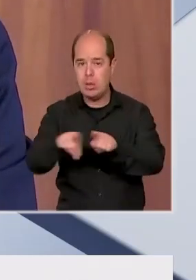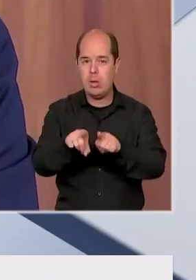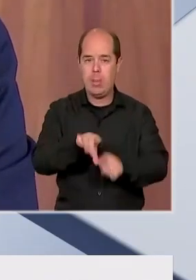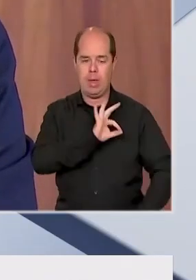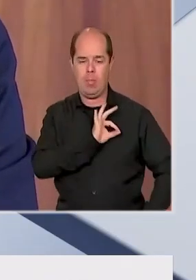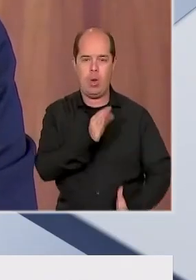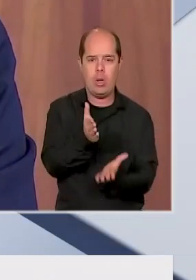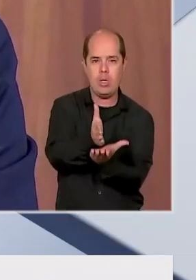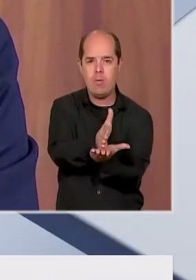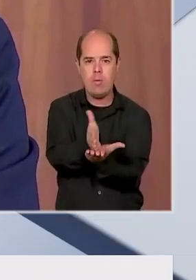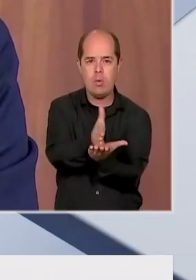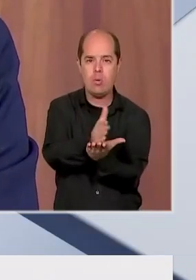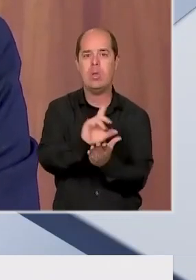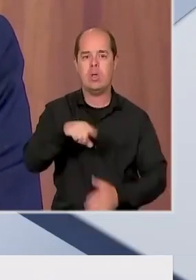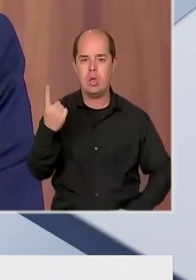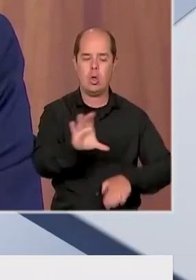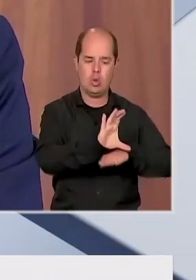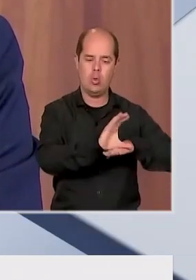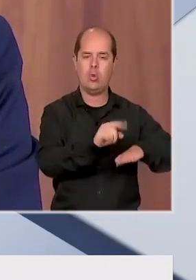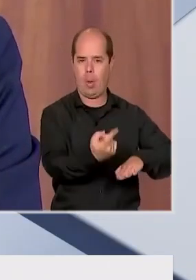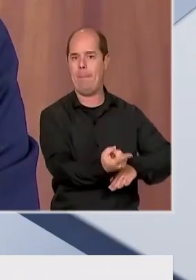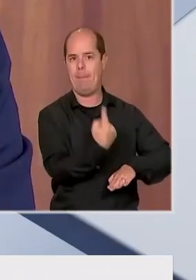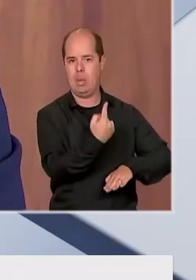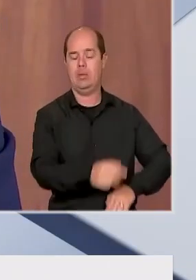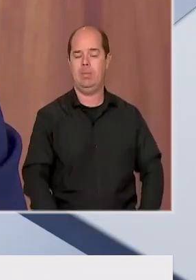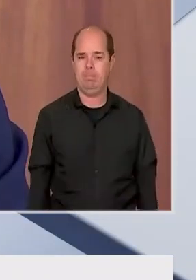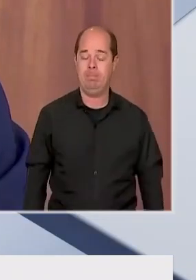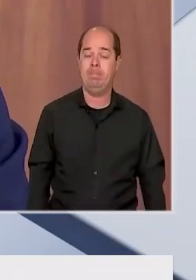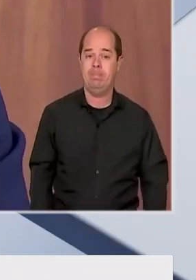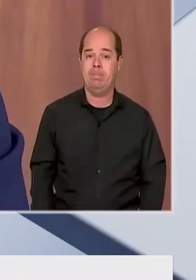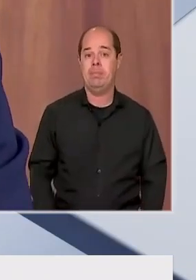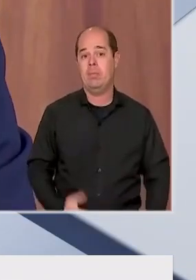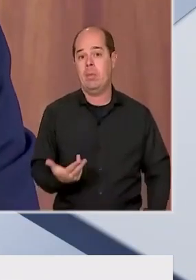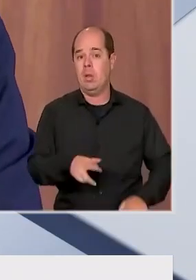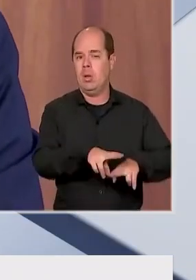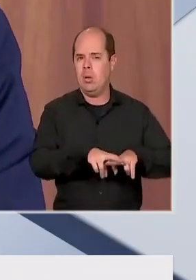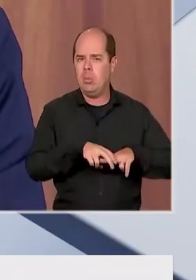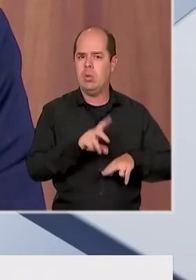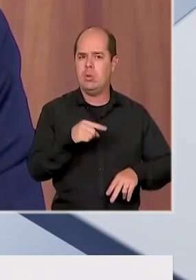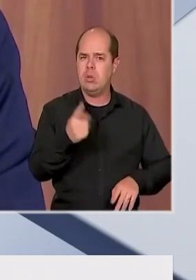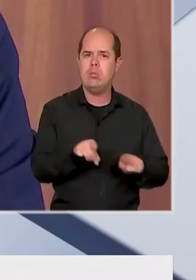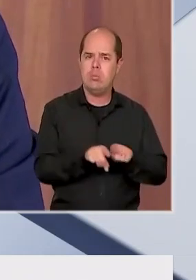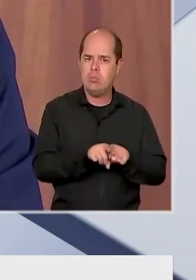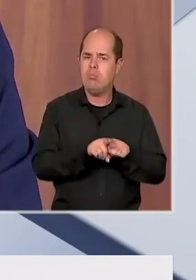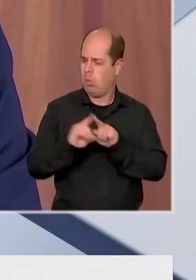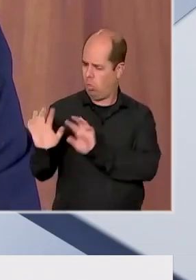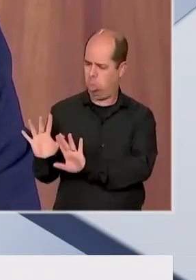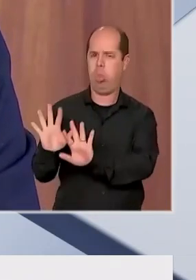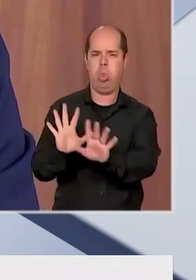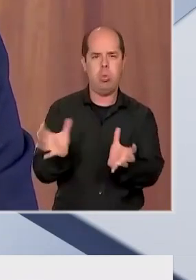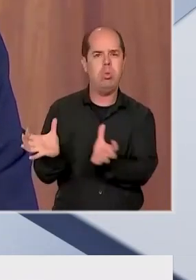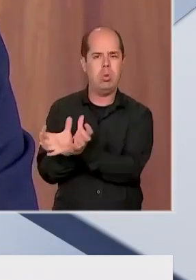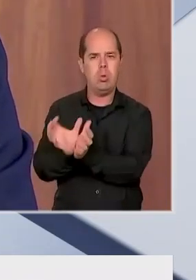a as forças a Marinha percebe algo muito estranho mas não pode fazer nada e agora com essa glo eles podem atuar